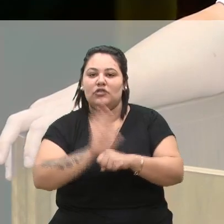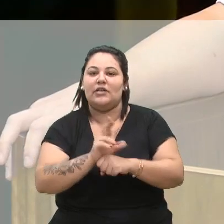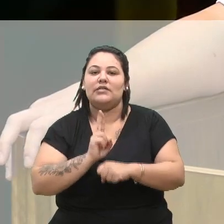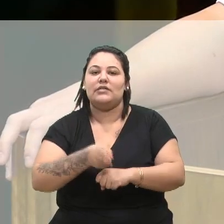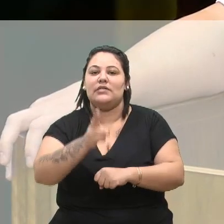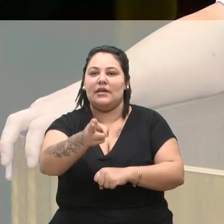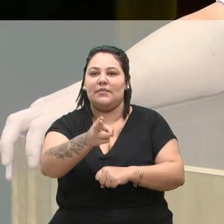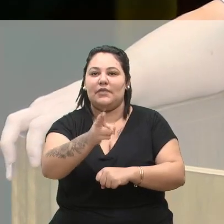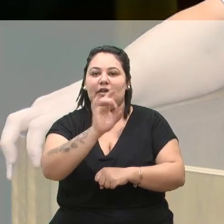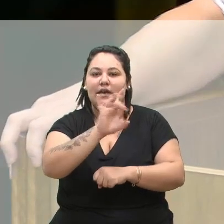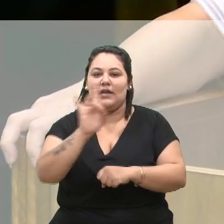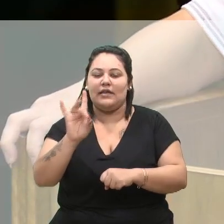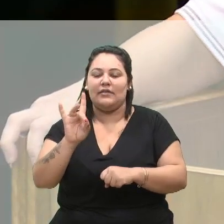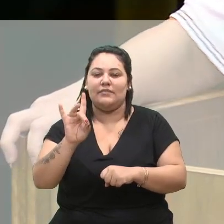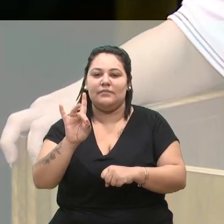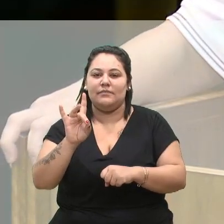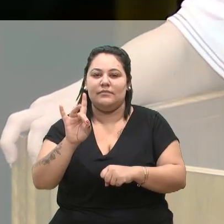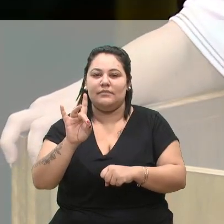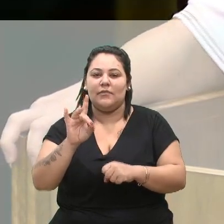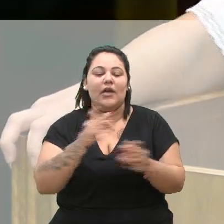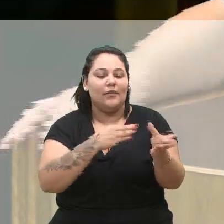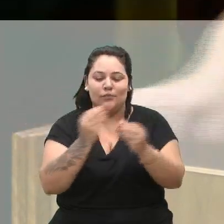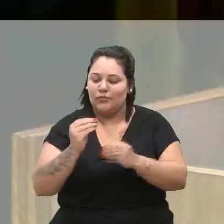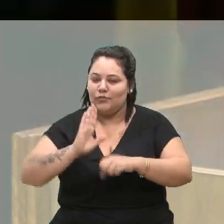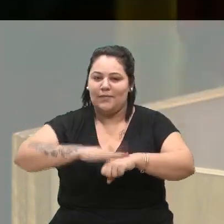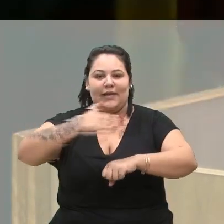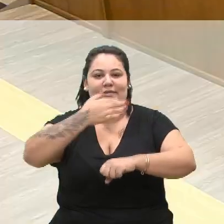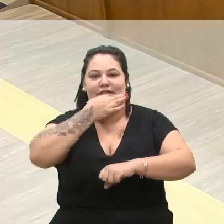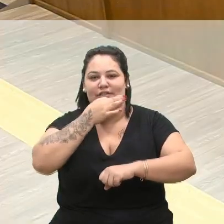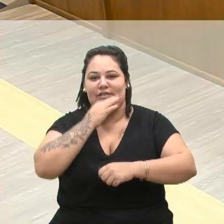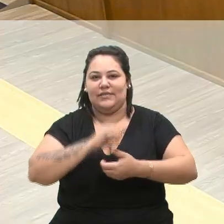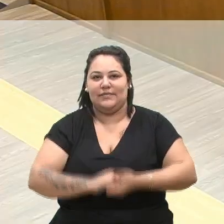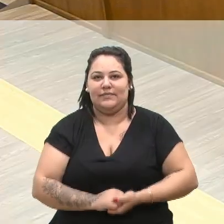sempre e cada vez mais Caxias do Sul. Muito obrigado, senhora presidente.